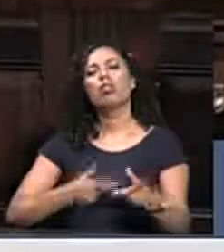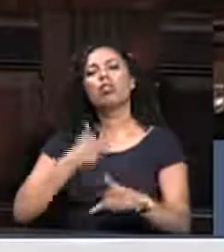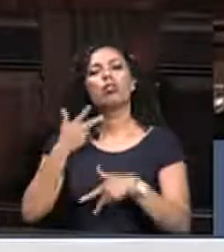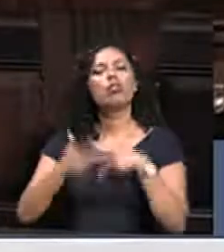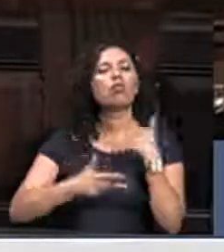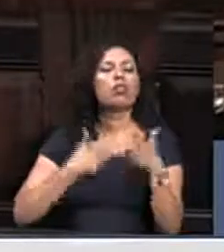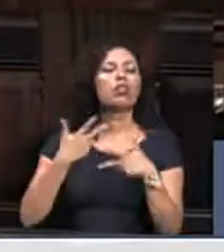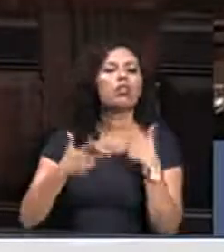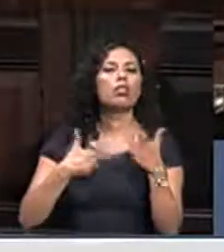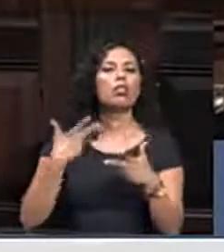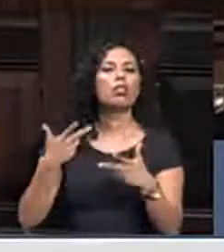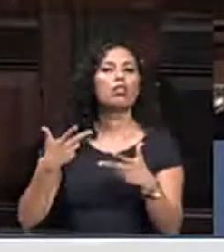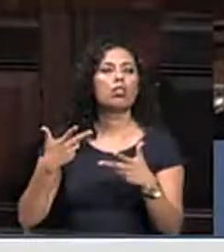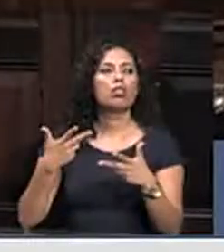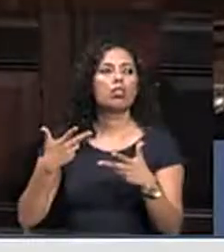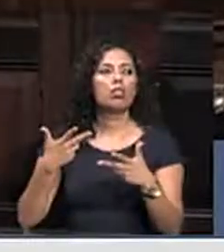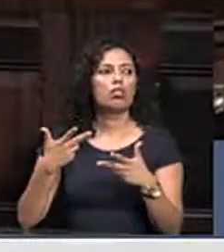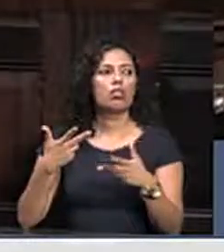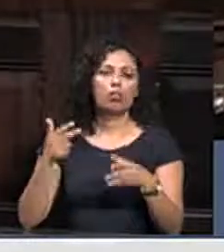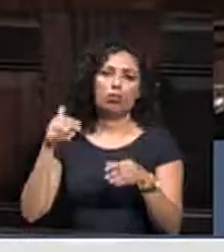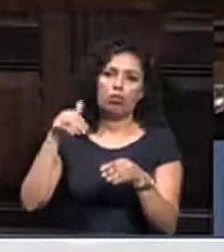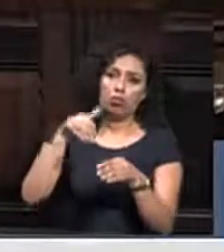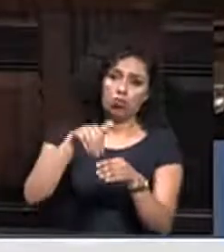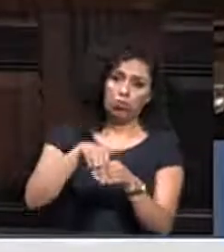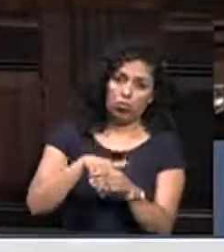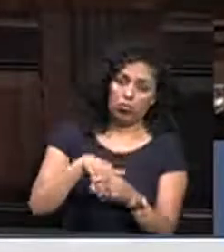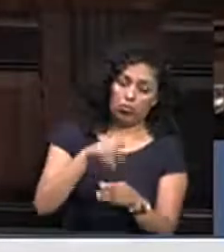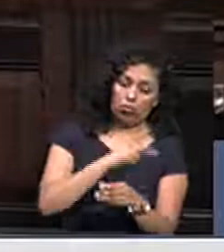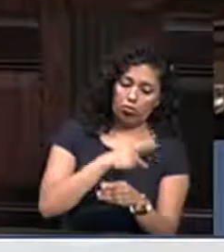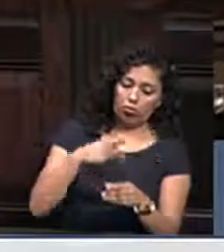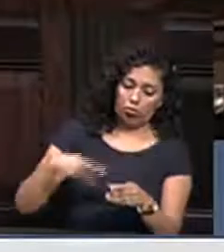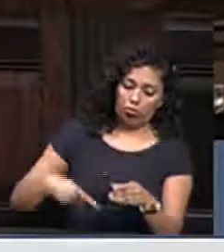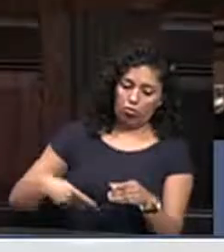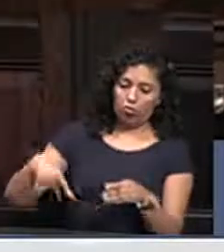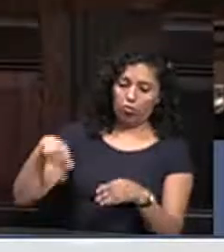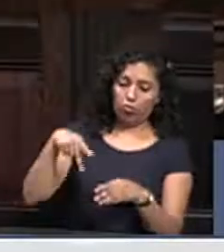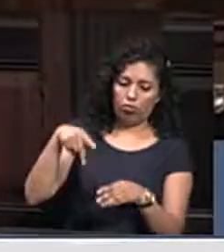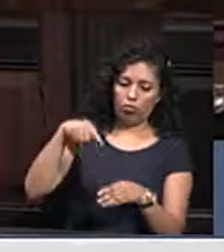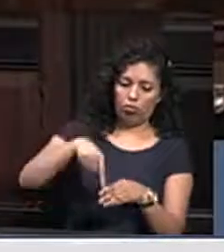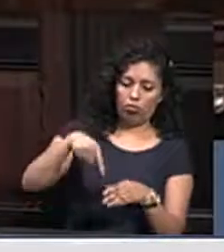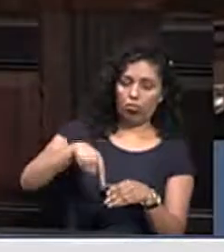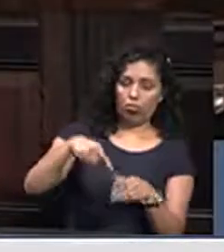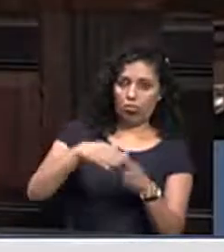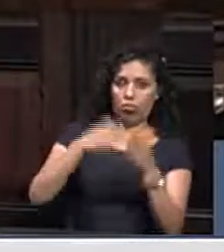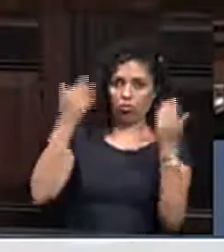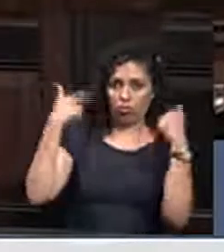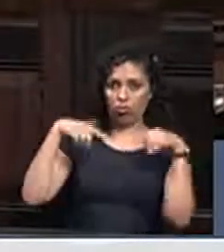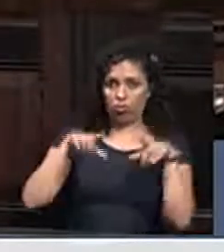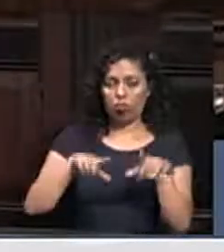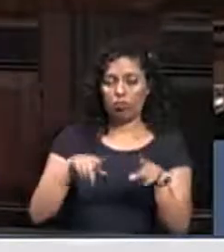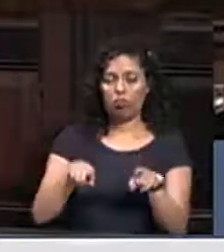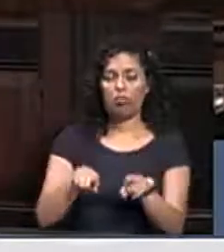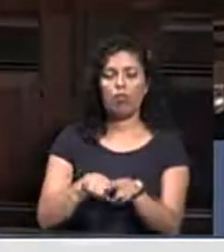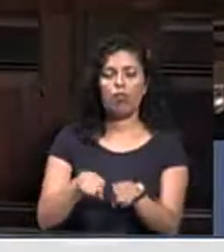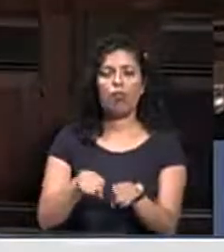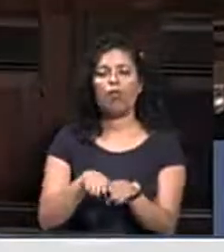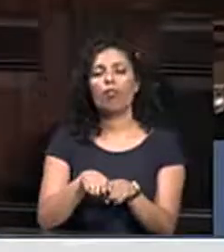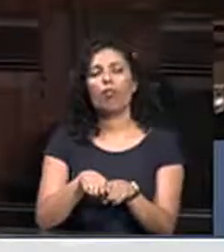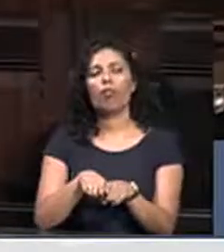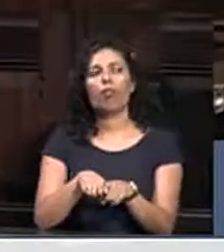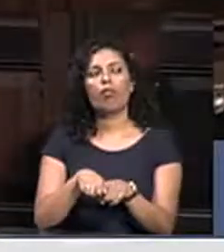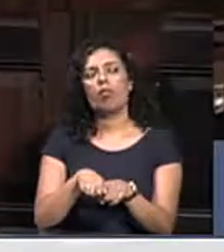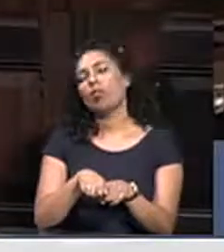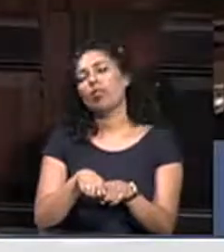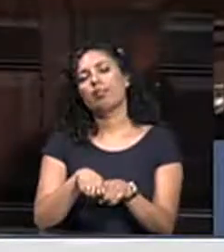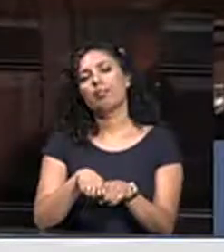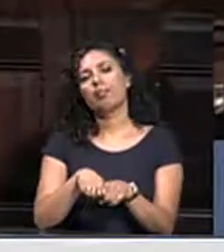sobre as eleições presidenciais nessa casa, quer seja